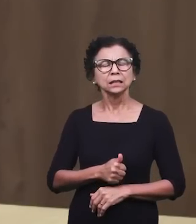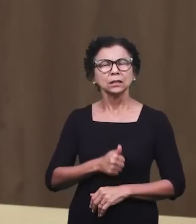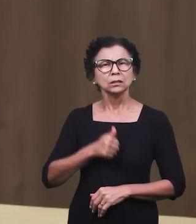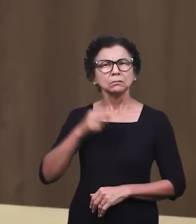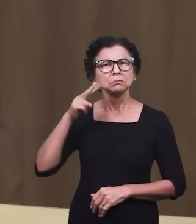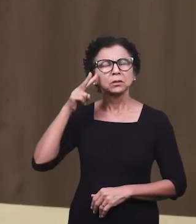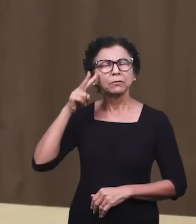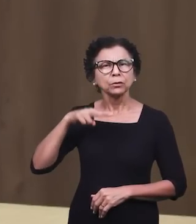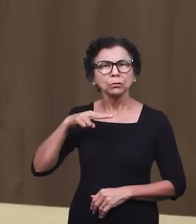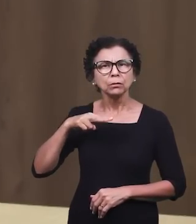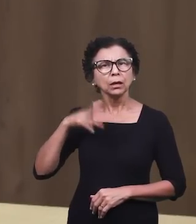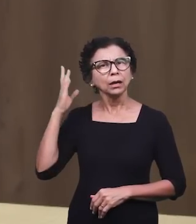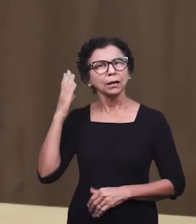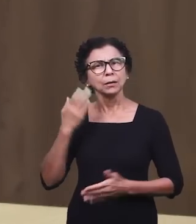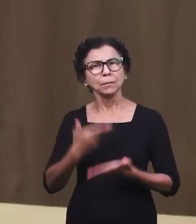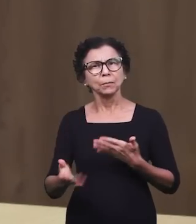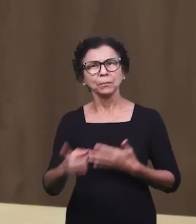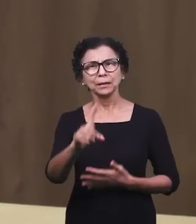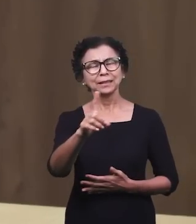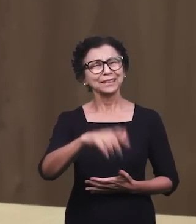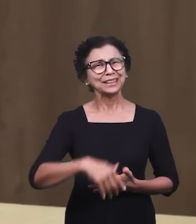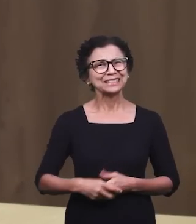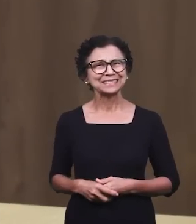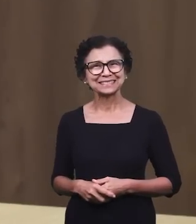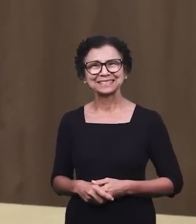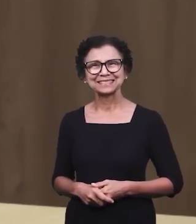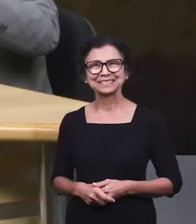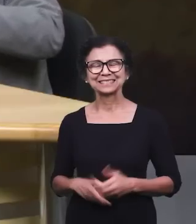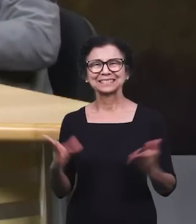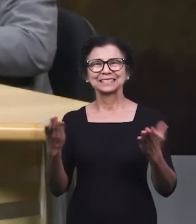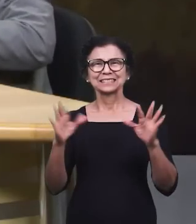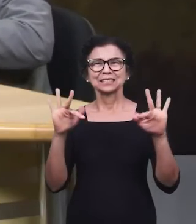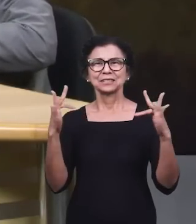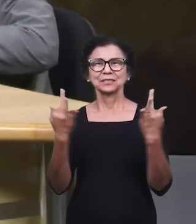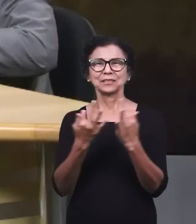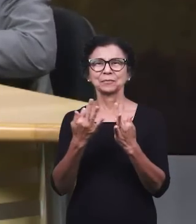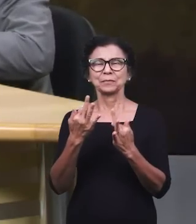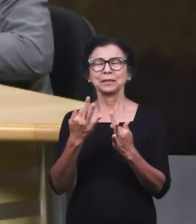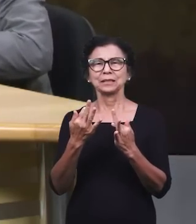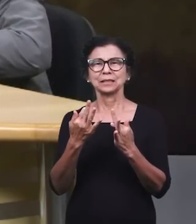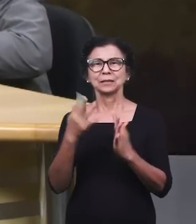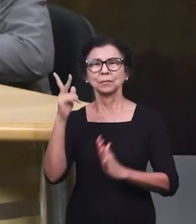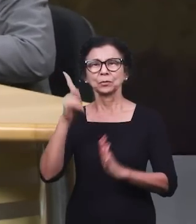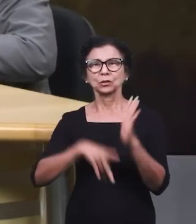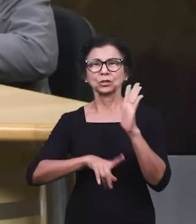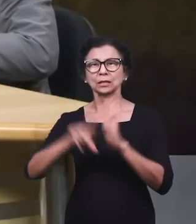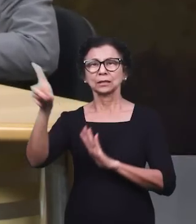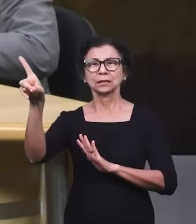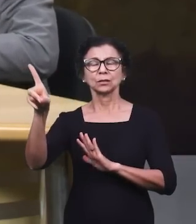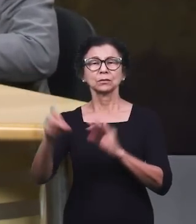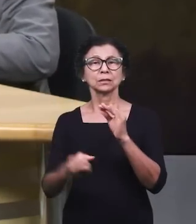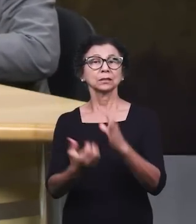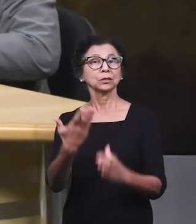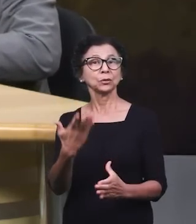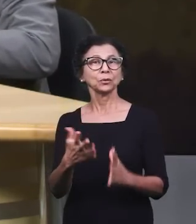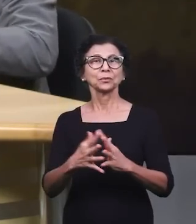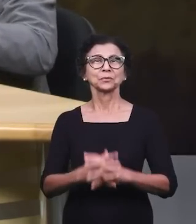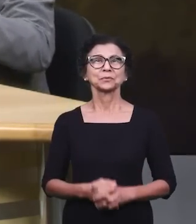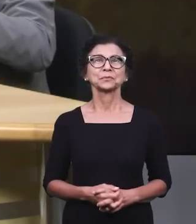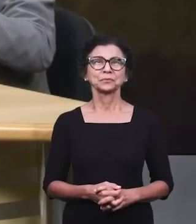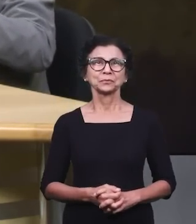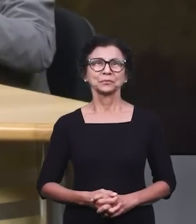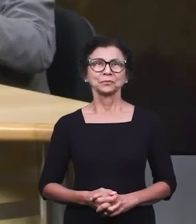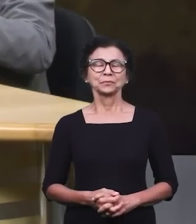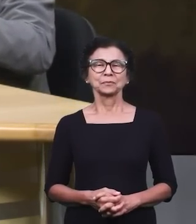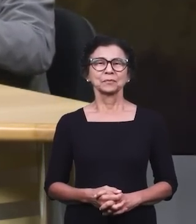o Serenata Manaim. Mas o programa agora é Família, um Projeto de Deus. E aqui estão os pastores que estamos hoje à mesa aqui para tratar do assunto, do tema,